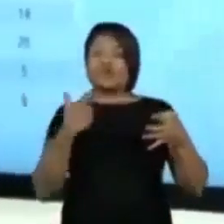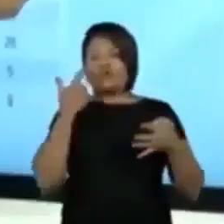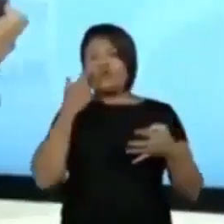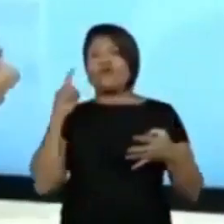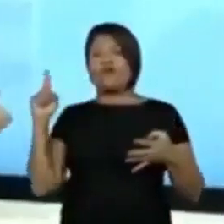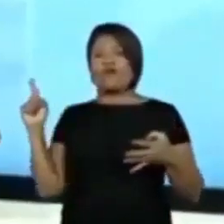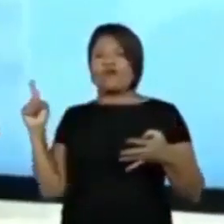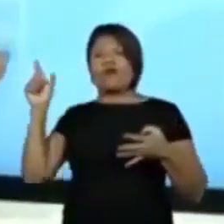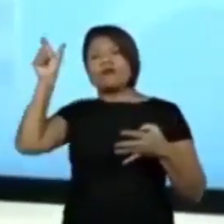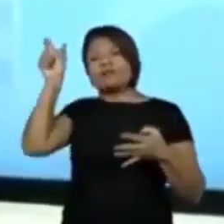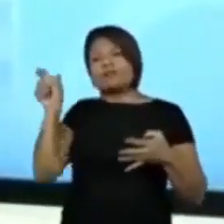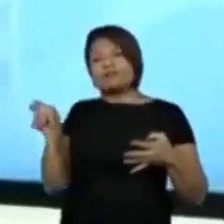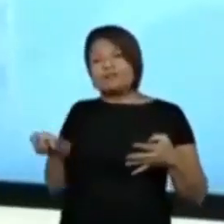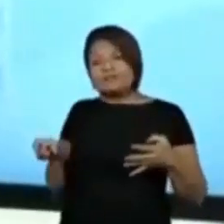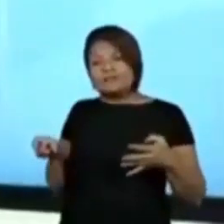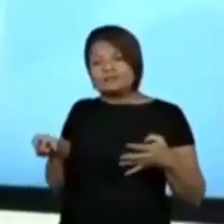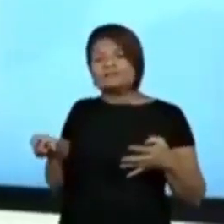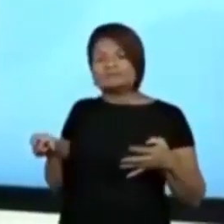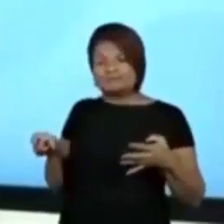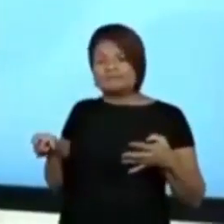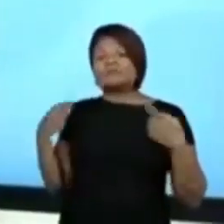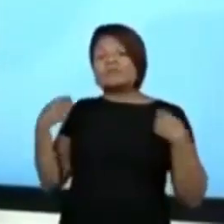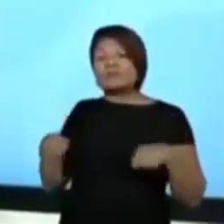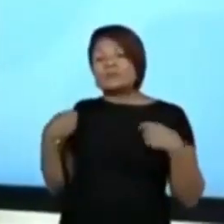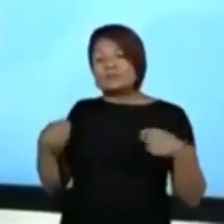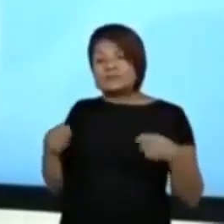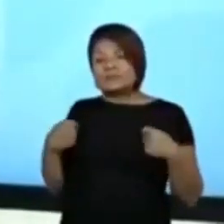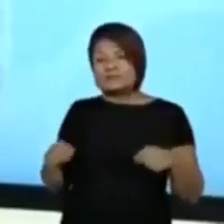olhar aqui nesta minha coluna